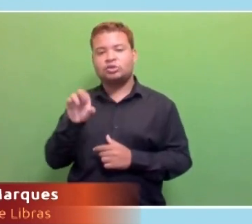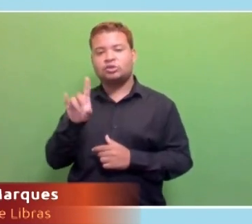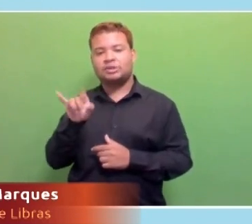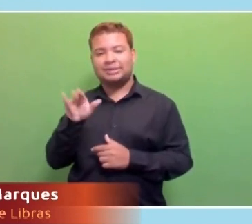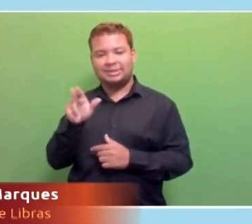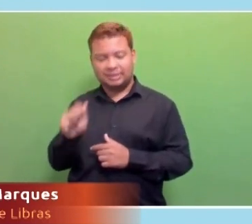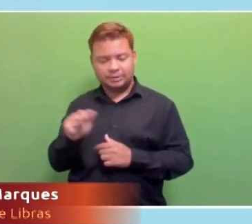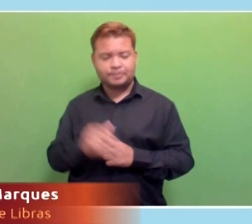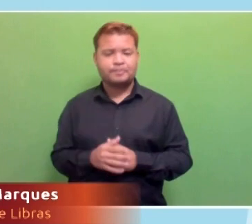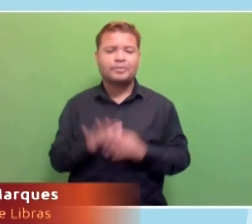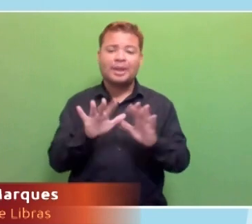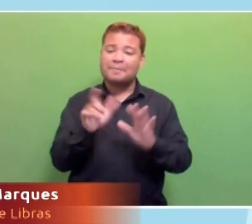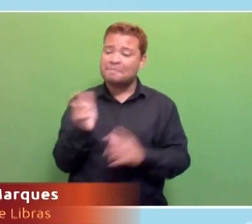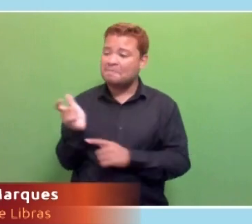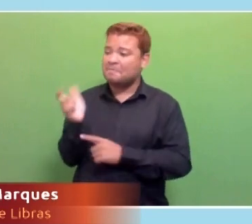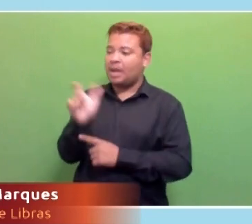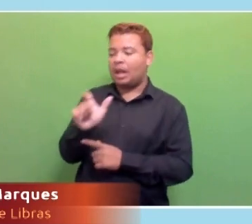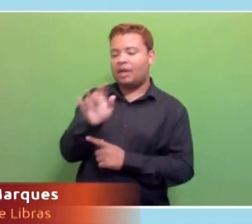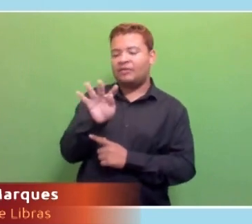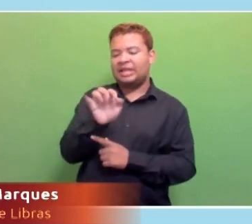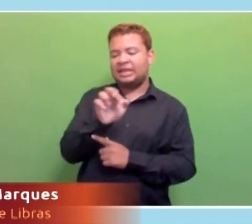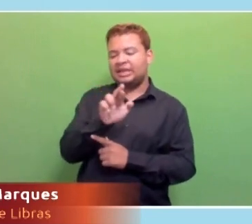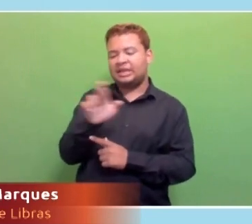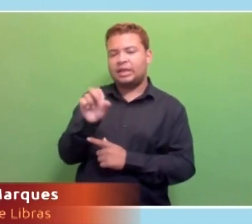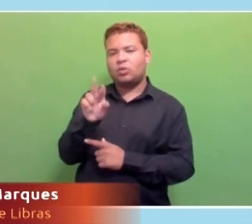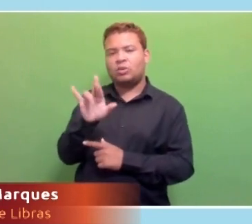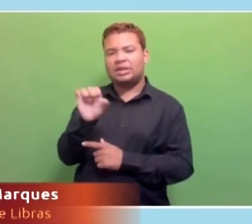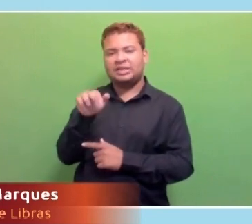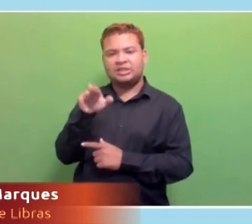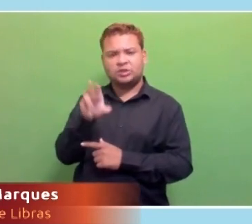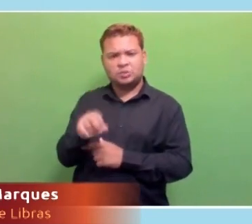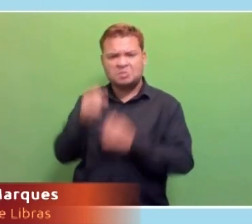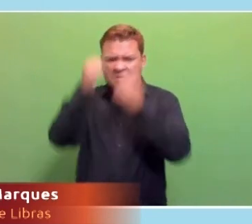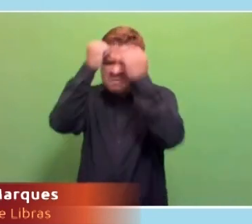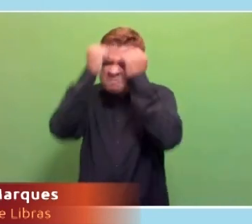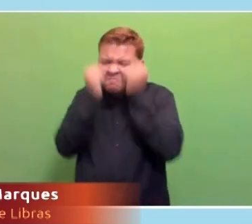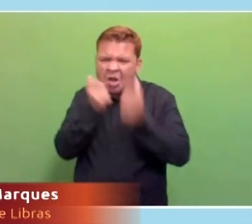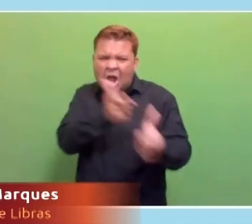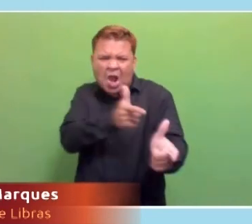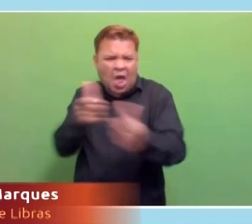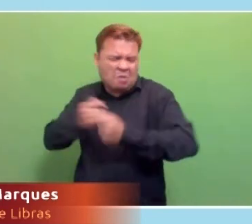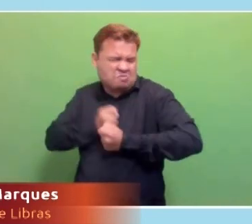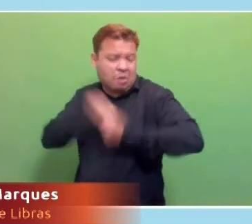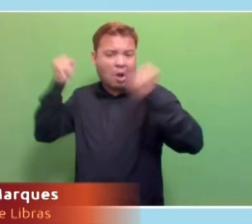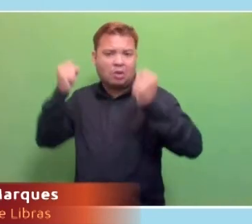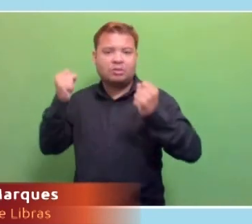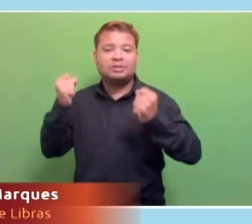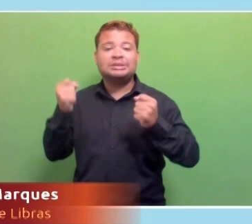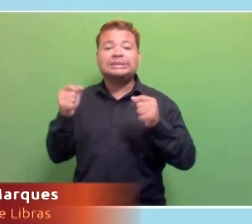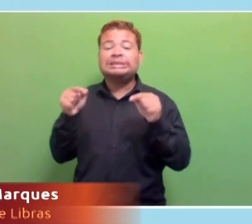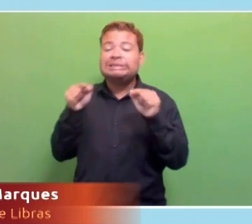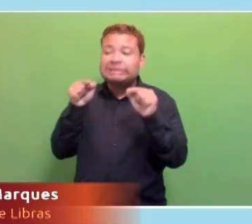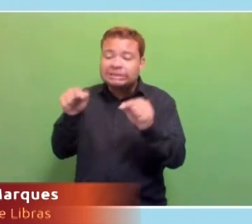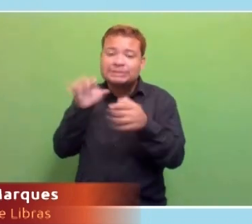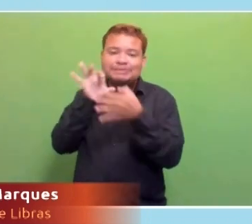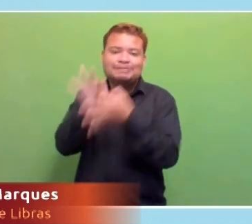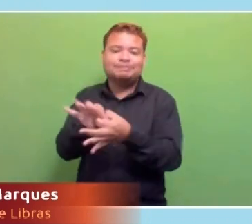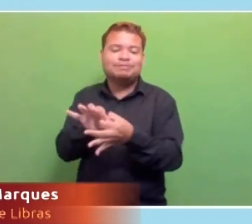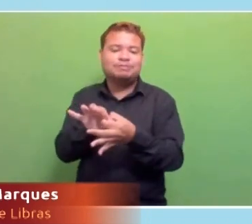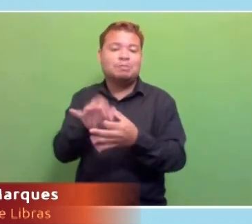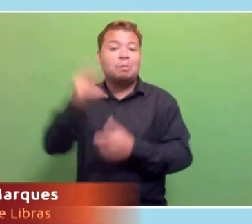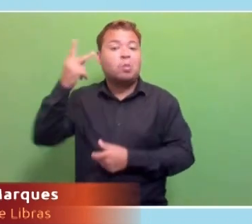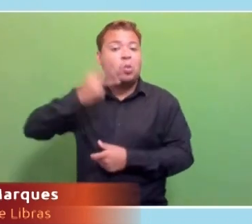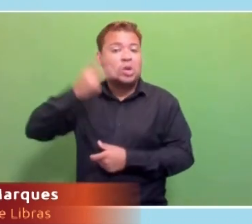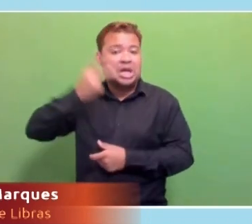terrorismo, né? Porque é um termo muito utilizado para finalidades políticas E muitas vezes se